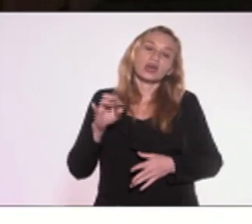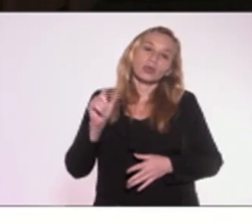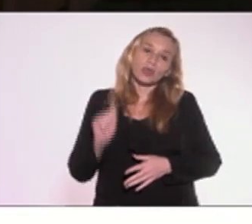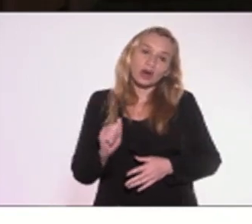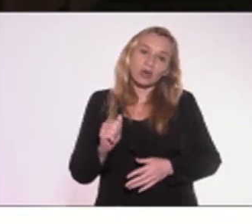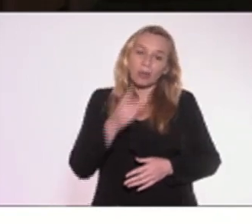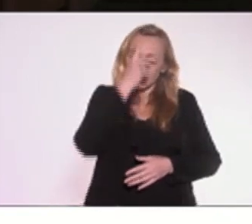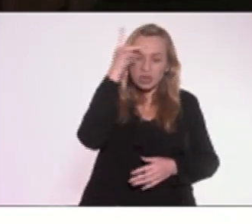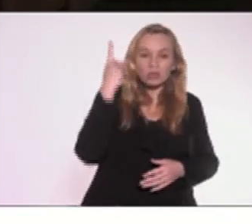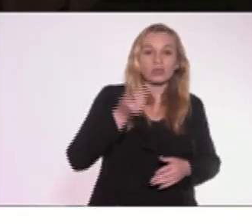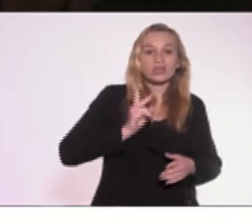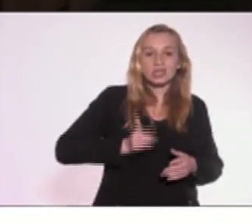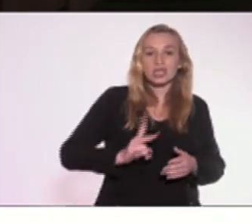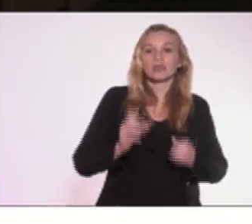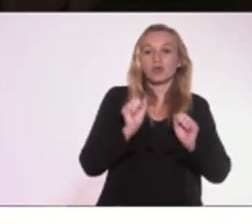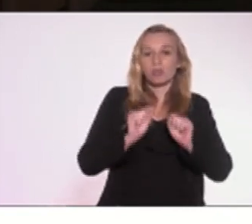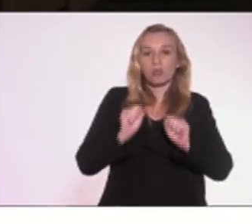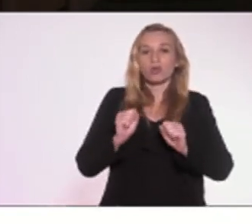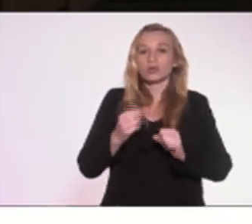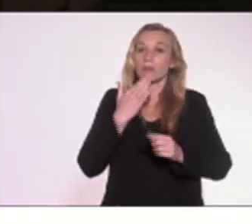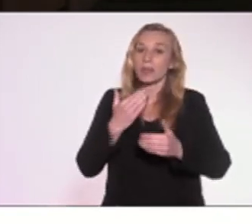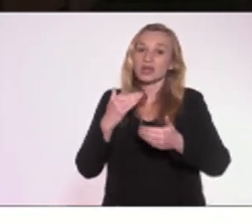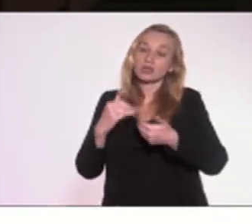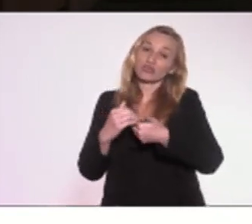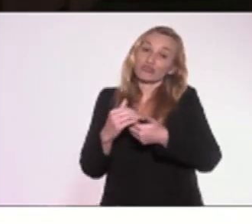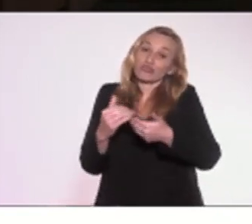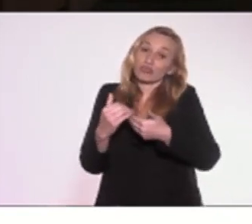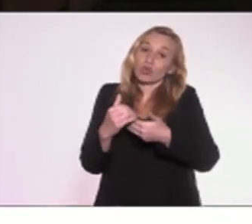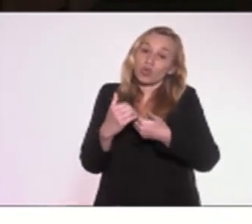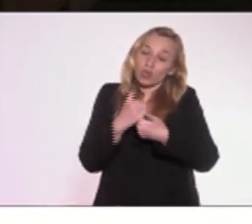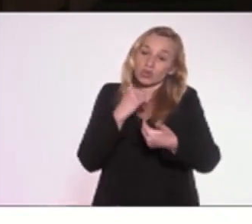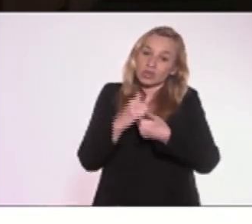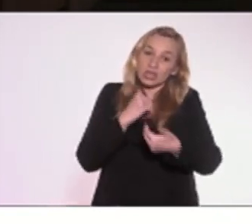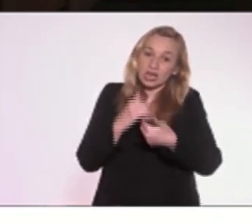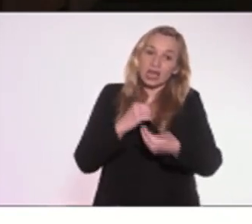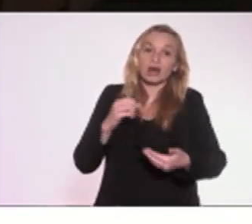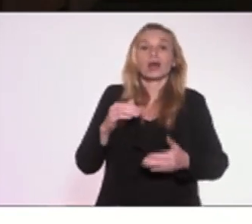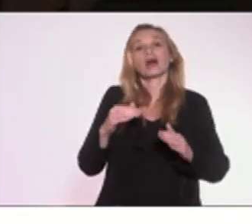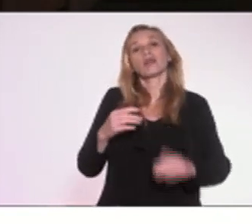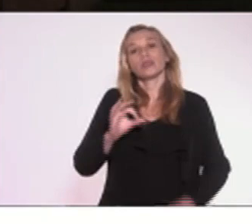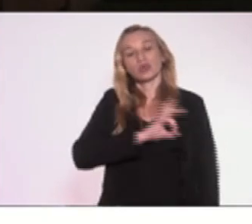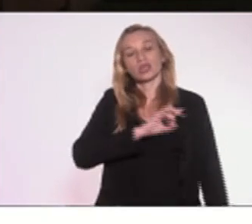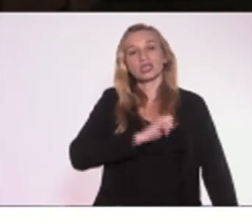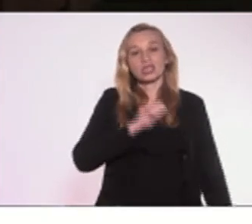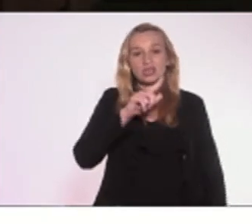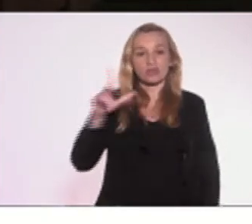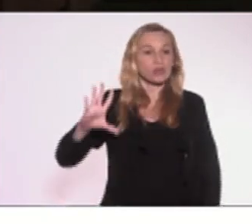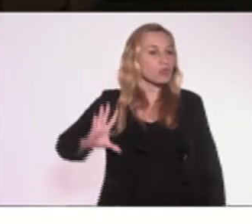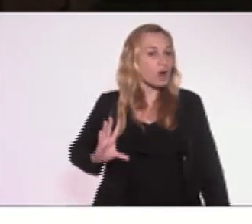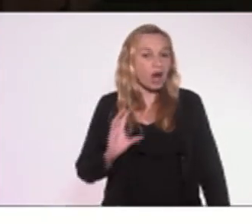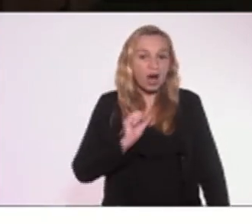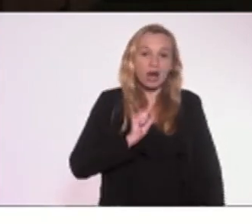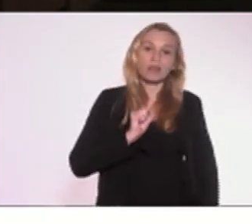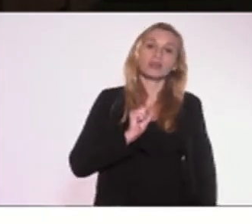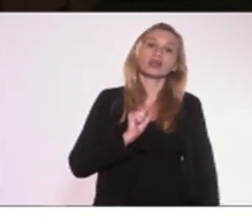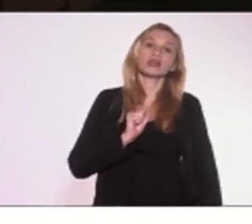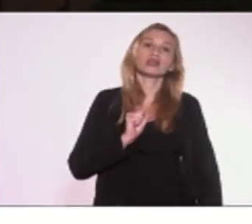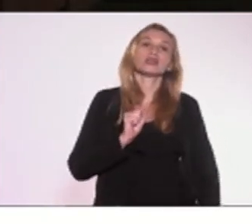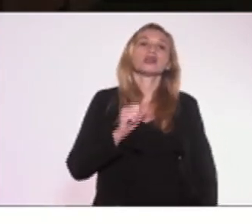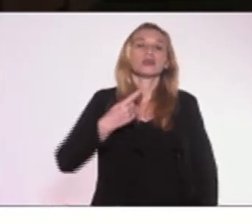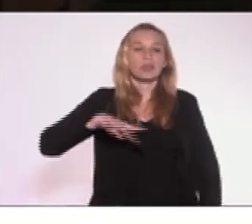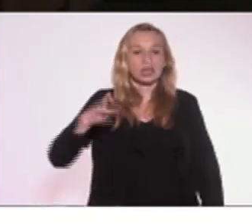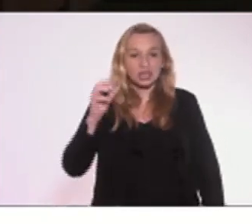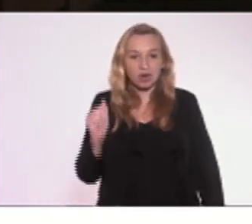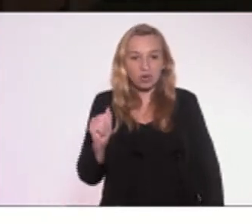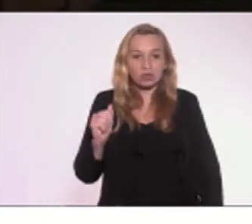peço conselhos, uma pessoa que a Polícia Civil ama. Muito obrigado. Excelentíssima deputada Marta Rocha,